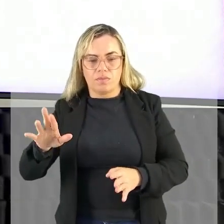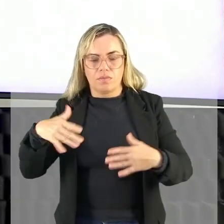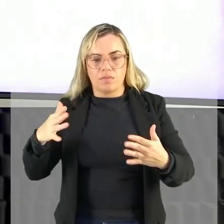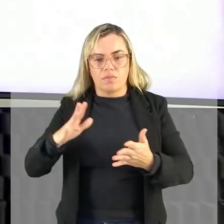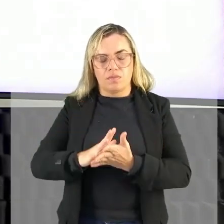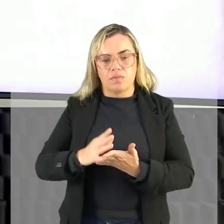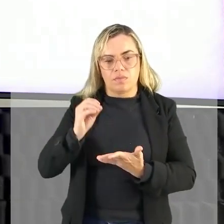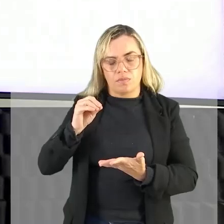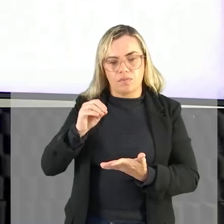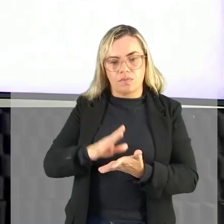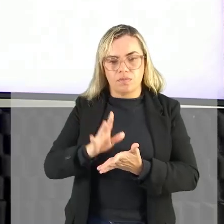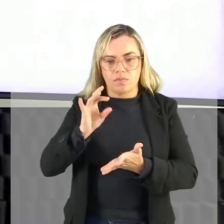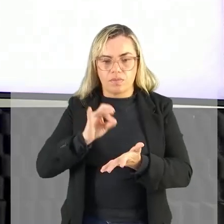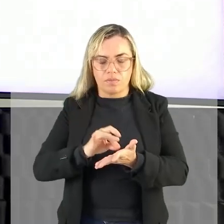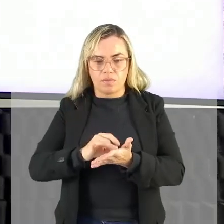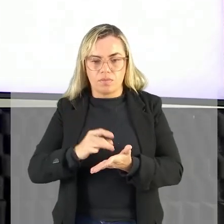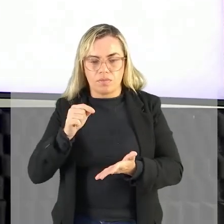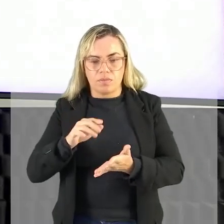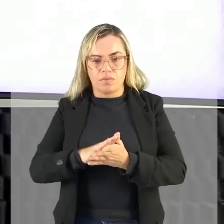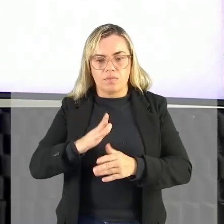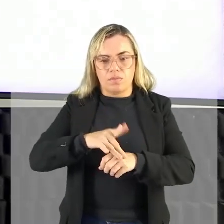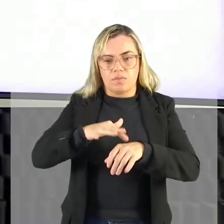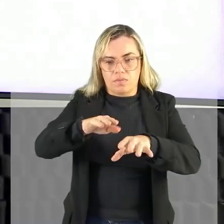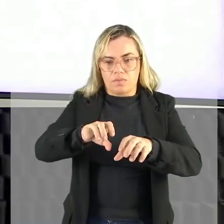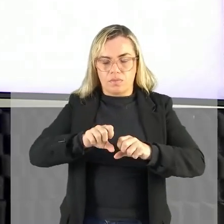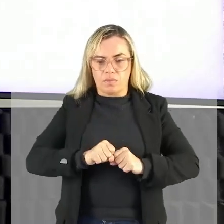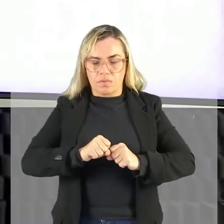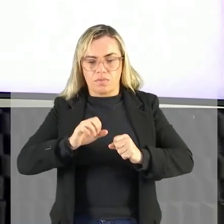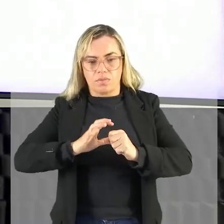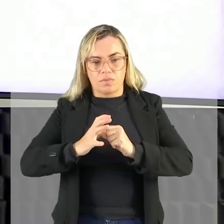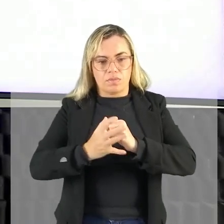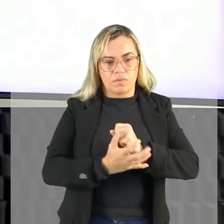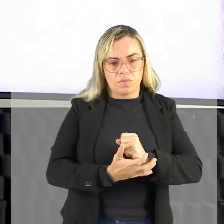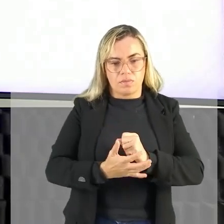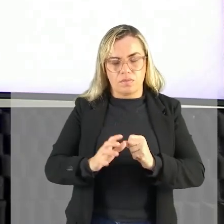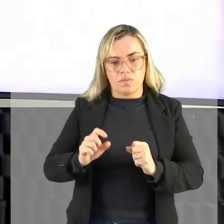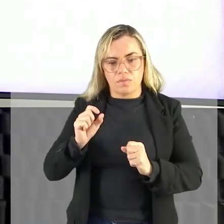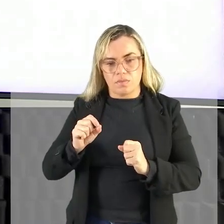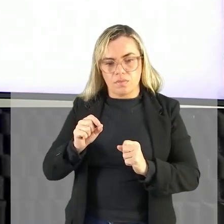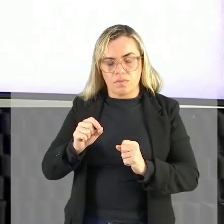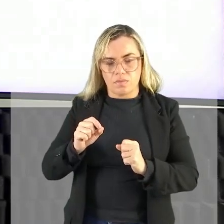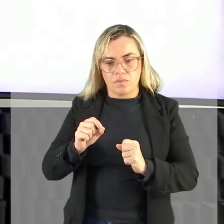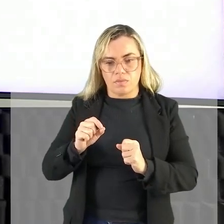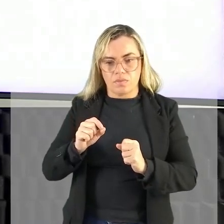Para a comprovação da infecção por esse coronavírus, são